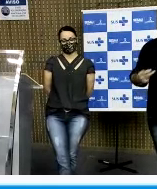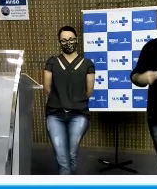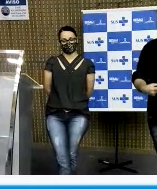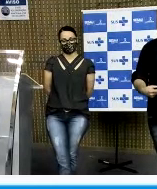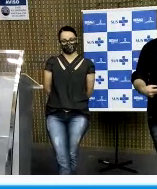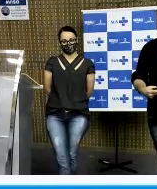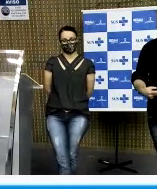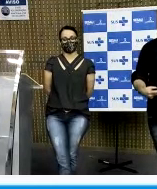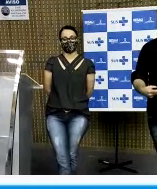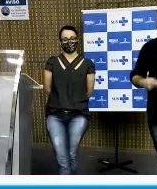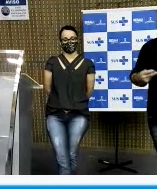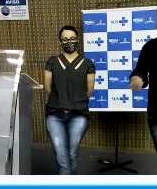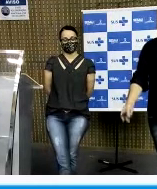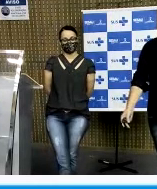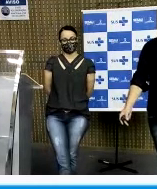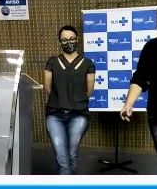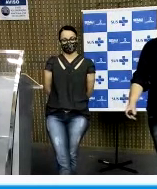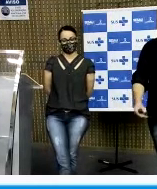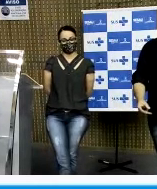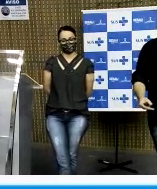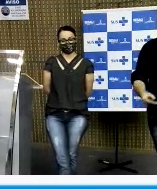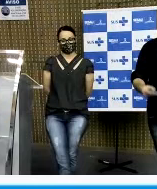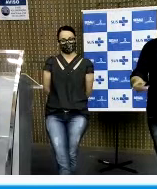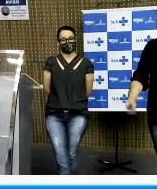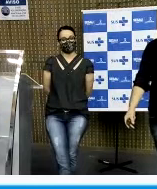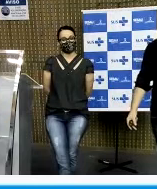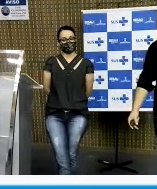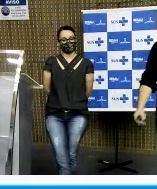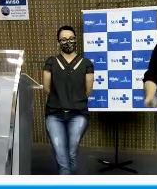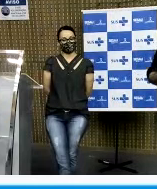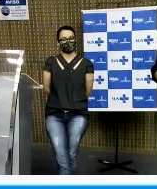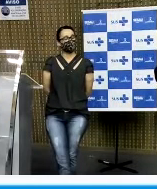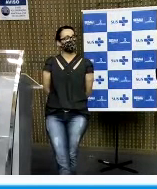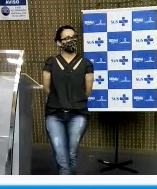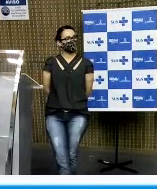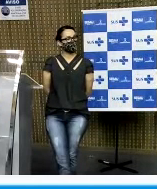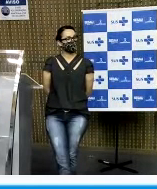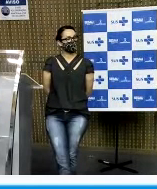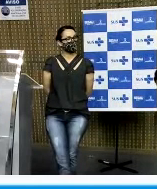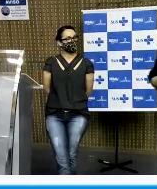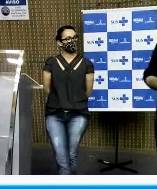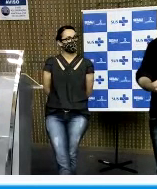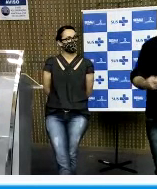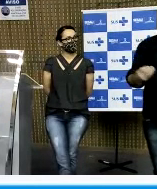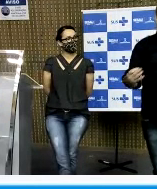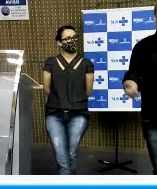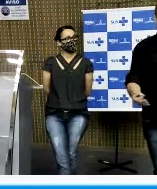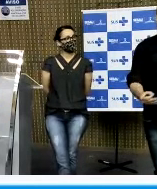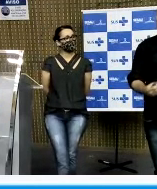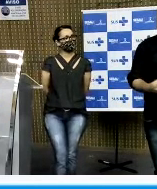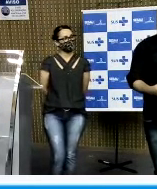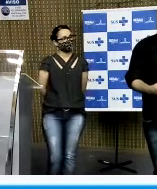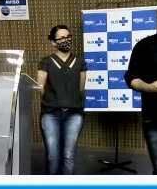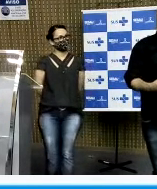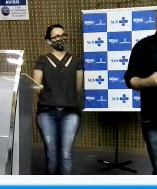que mais chega para a gente, a análise ela me traz que a principal queixa do usuário em 2020, também se estende a 2021, está relacionada